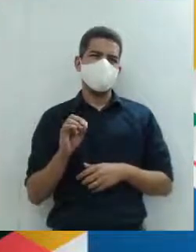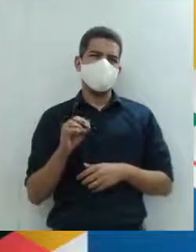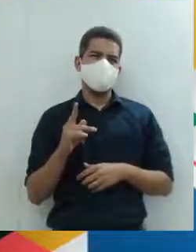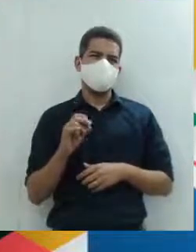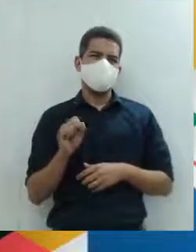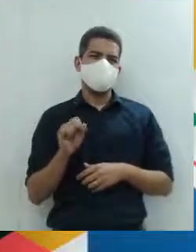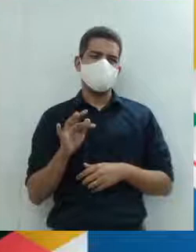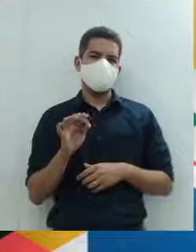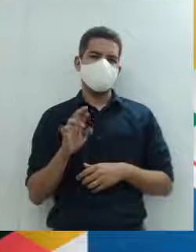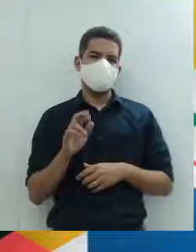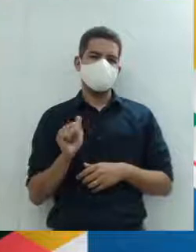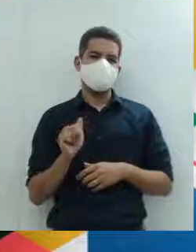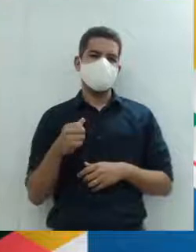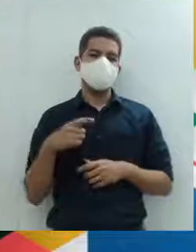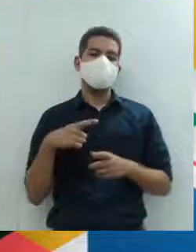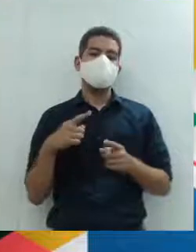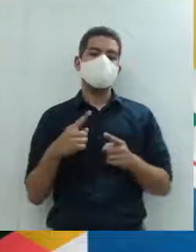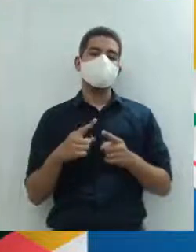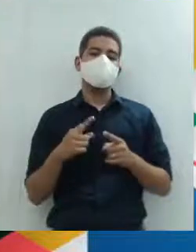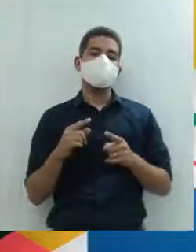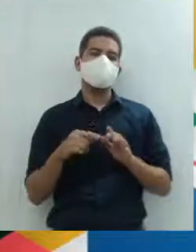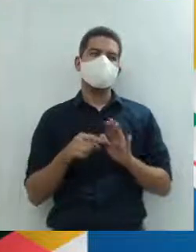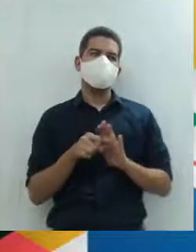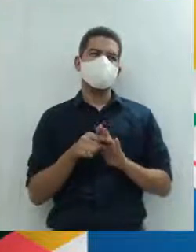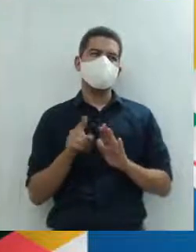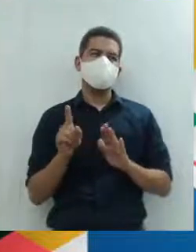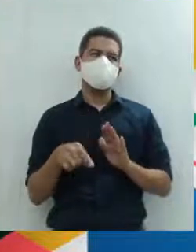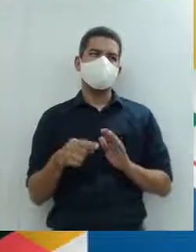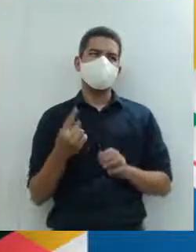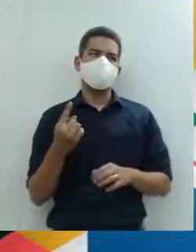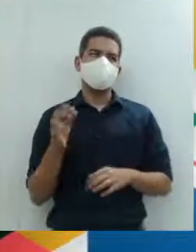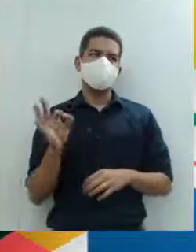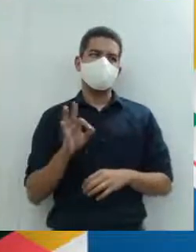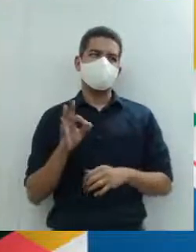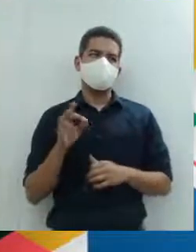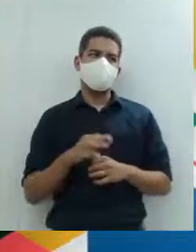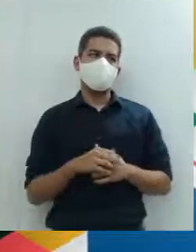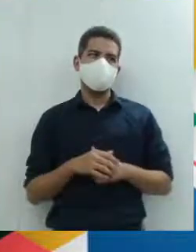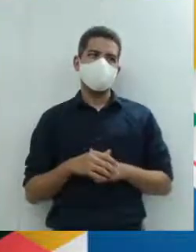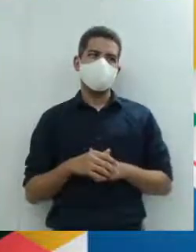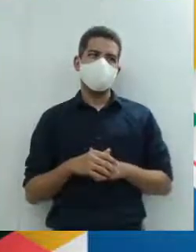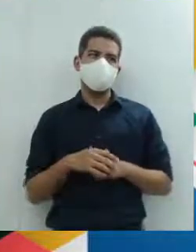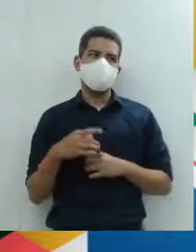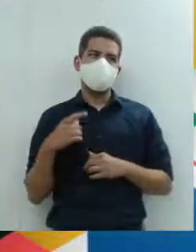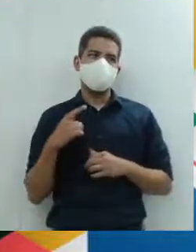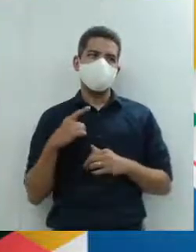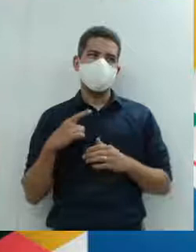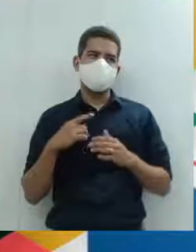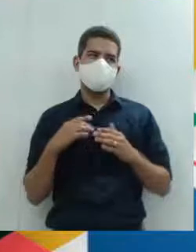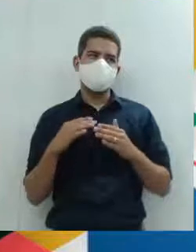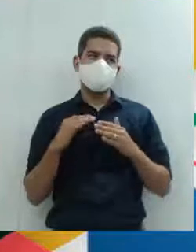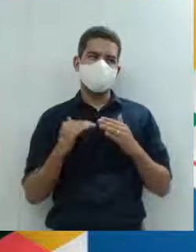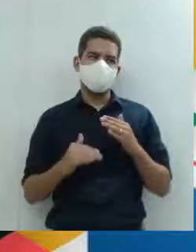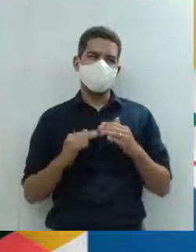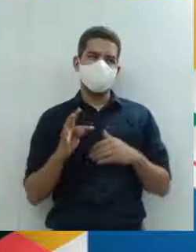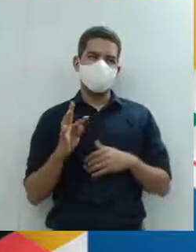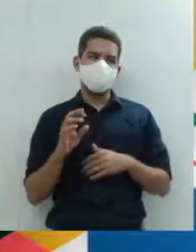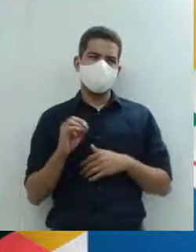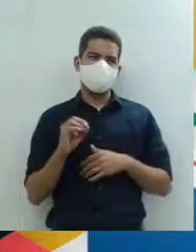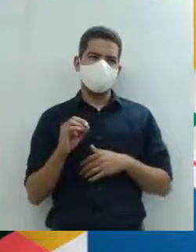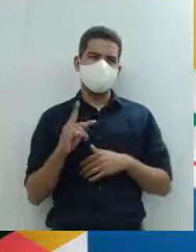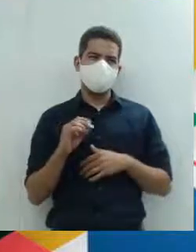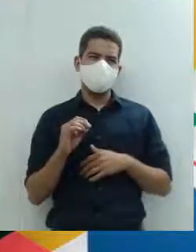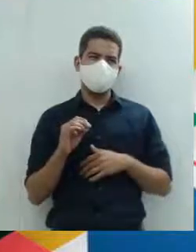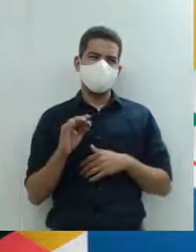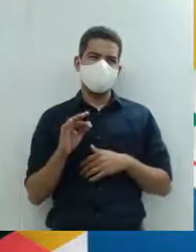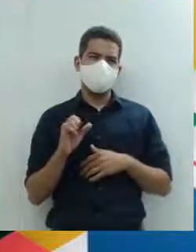todos os outros gases correspondem a menos de 1%. Tá? Então veja, nessa camada primeira, tropo, que é contato com a gente, ela é